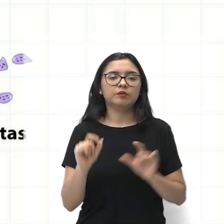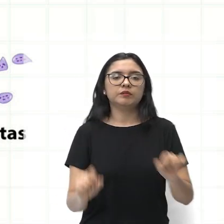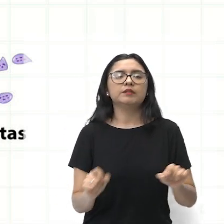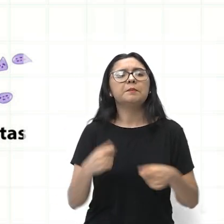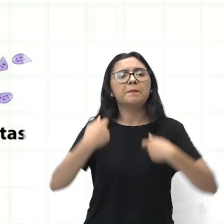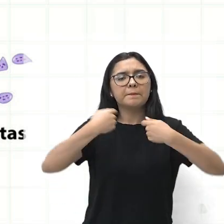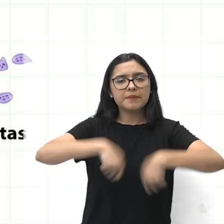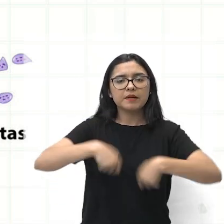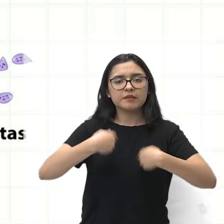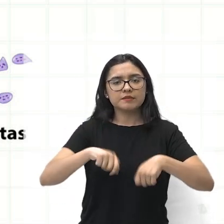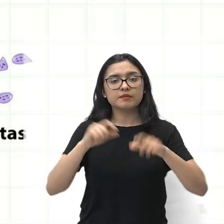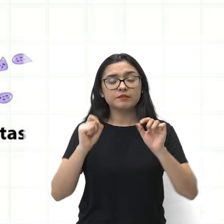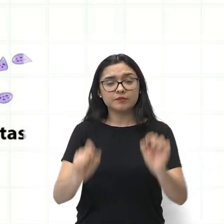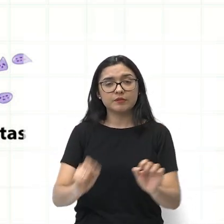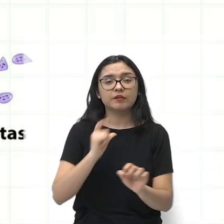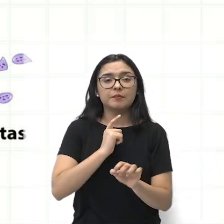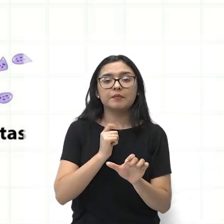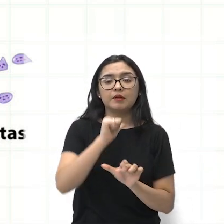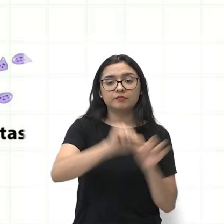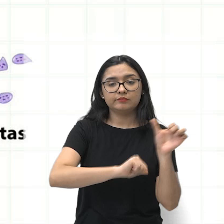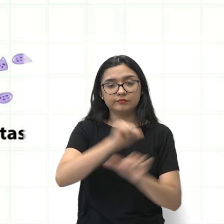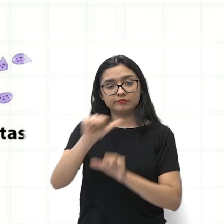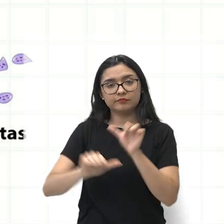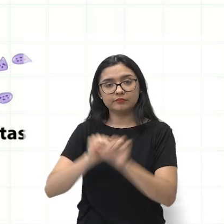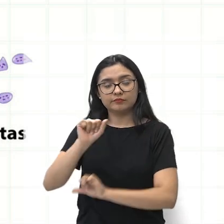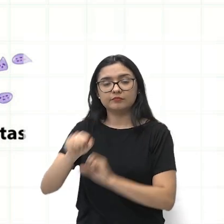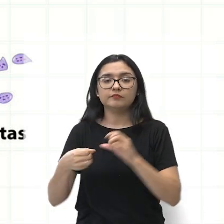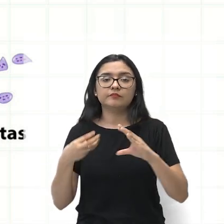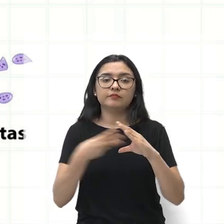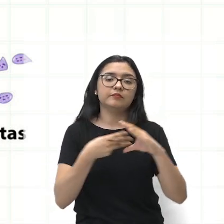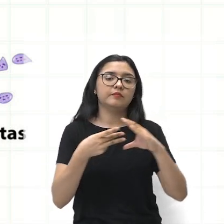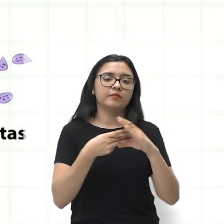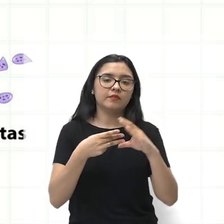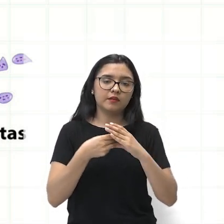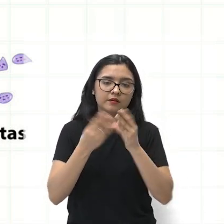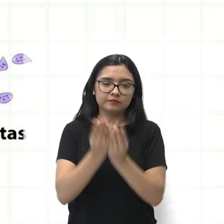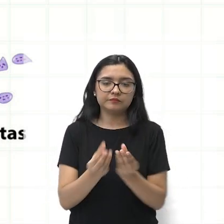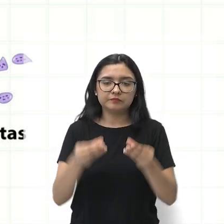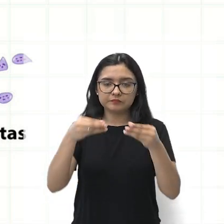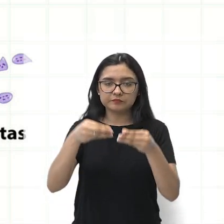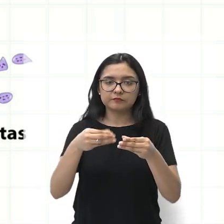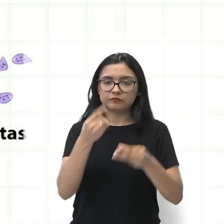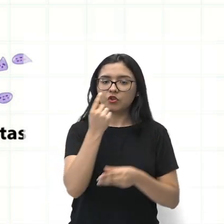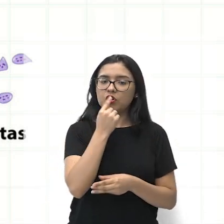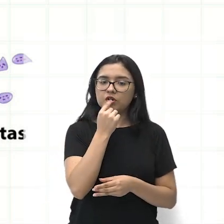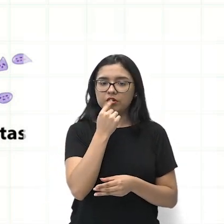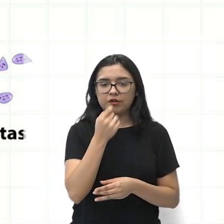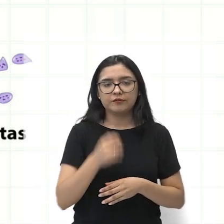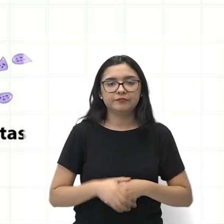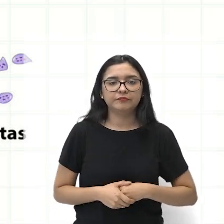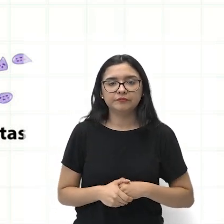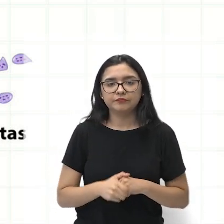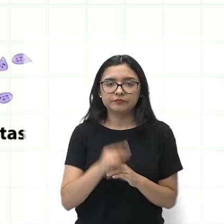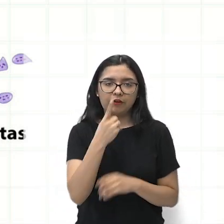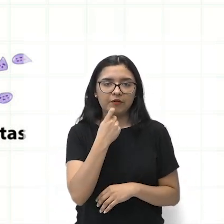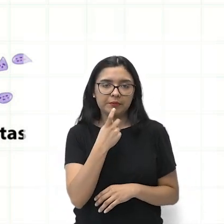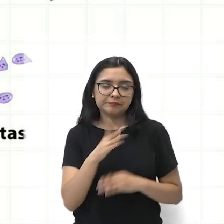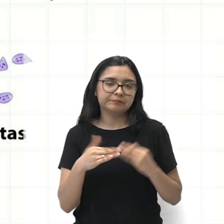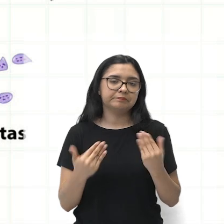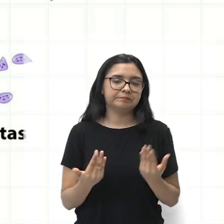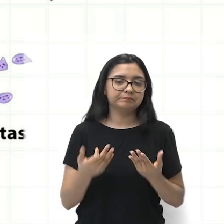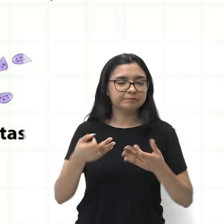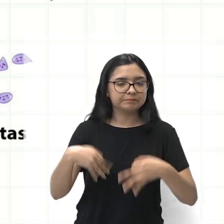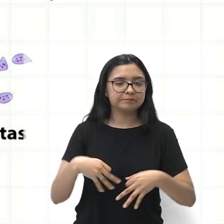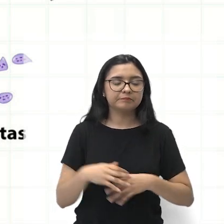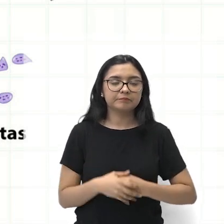a necessidade da renovação das nossas células vermelhas, dos nossos